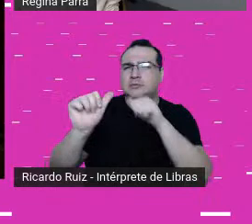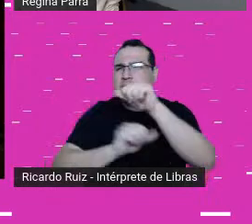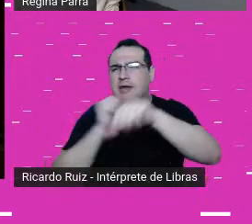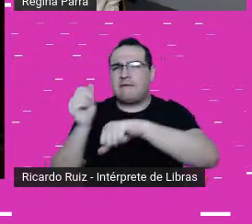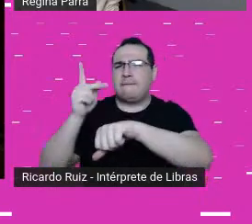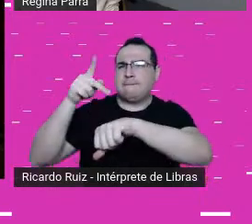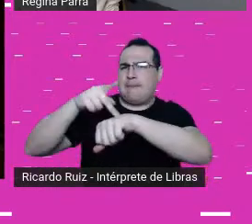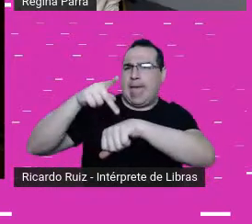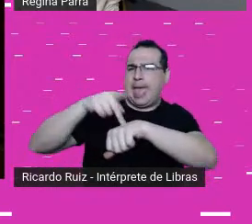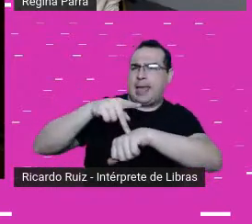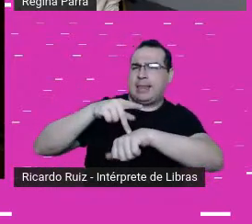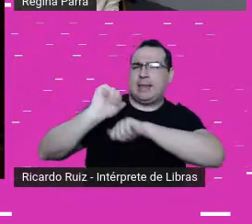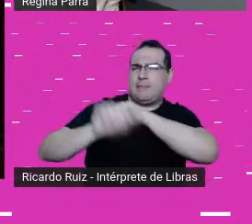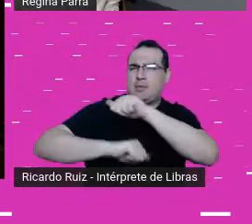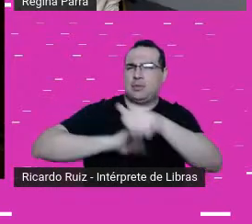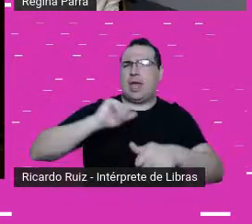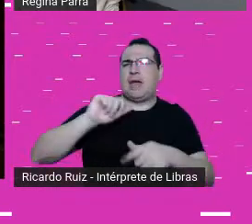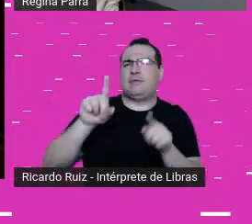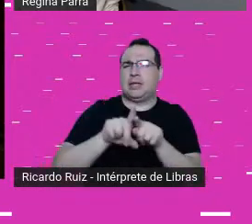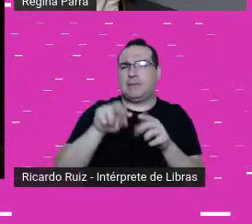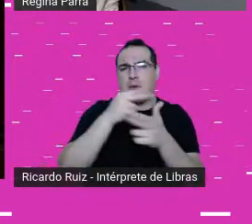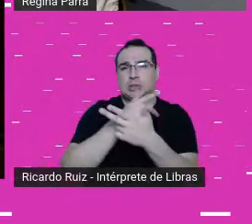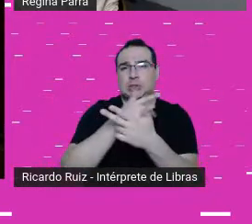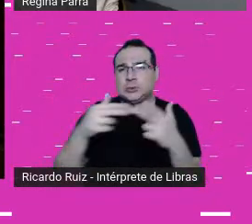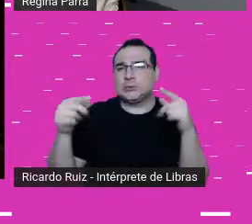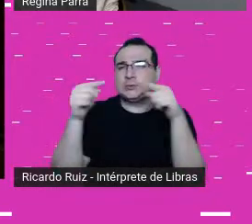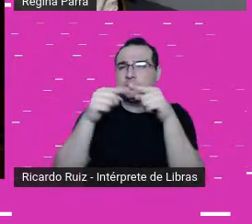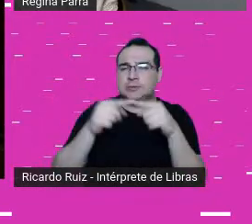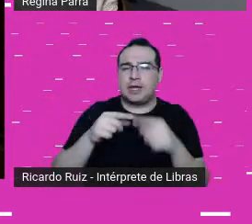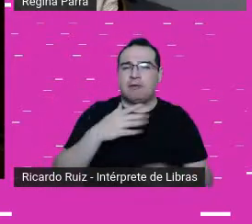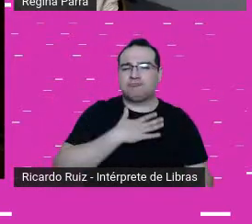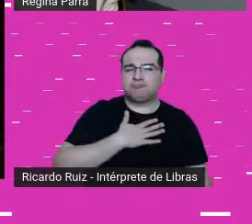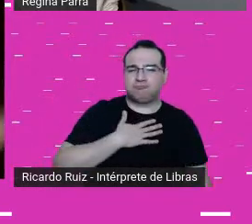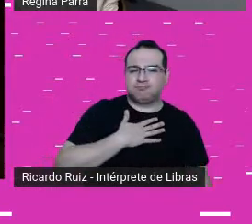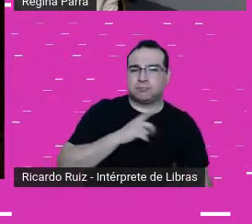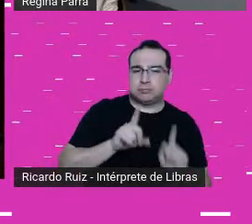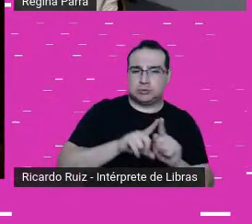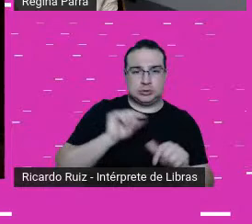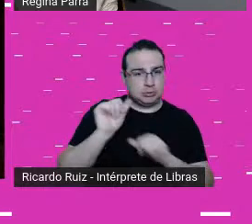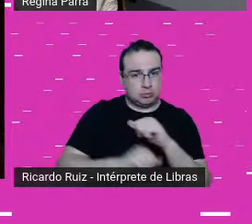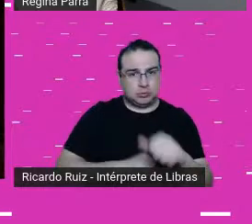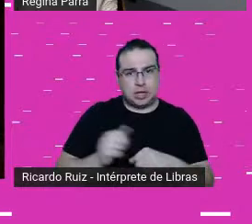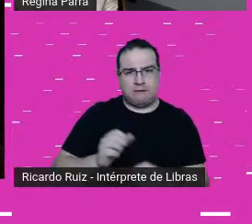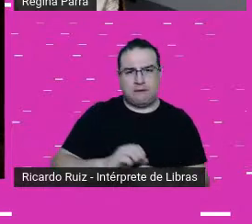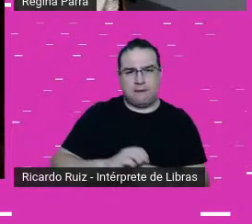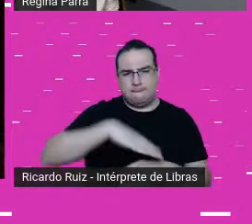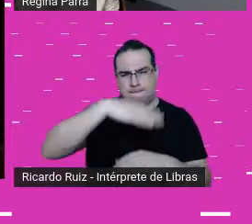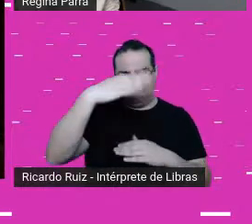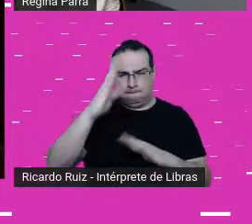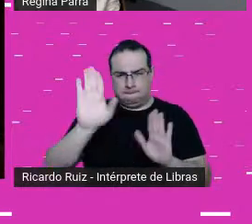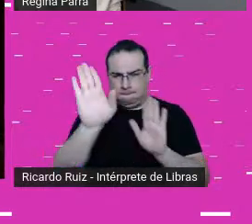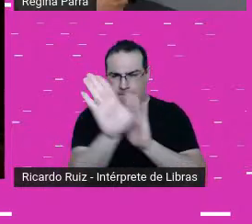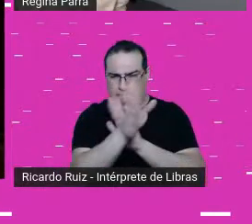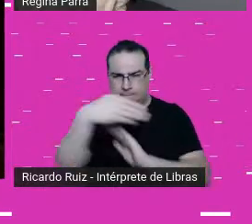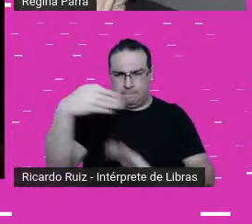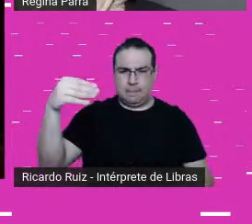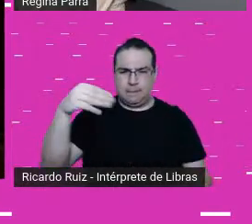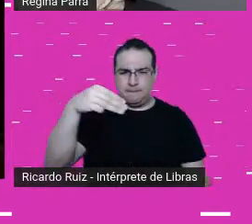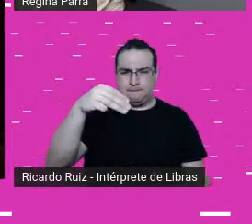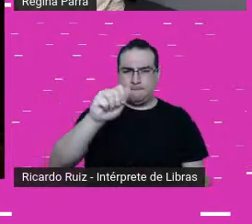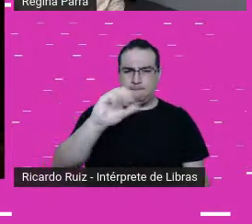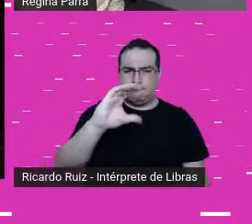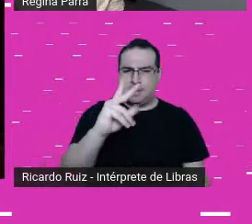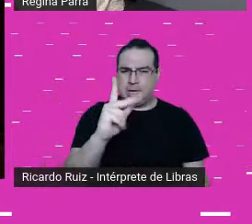pedras e viravam outras coisas, viravam manchas, muitas possibilidades